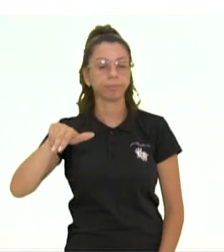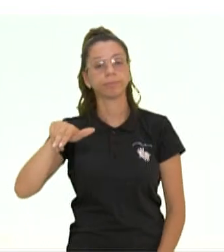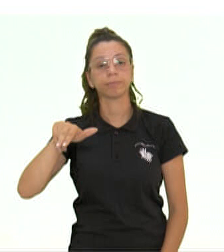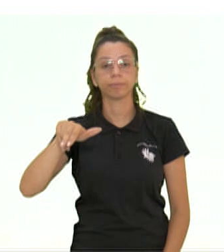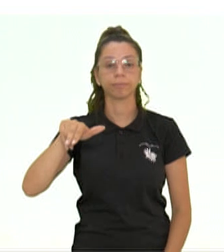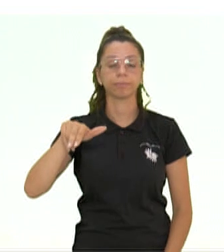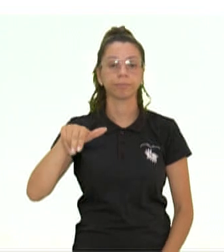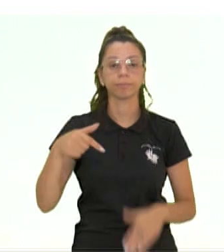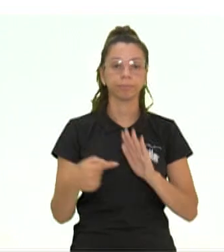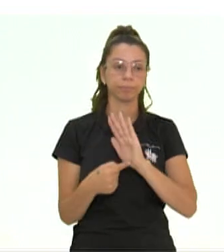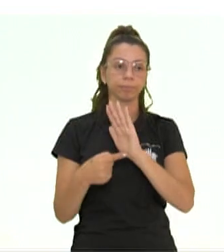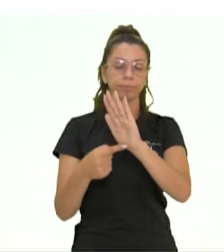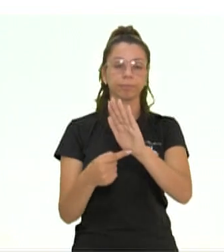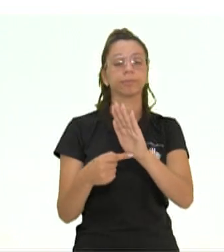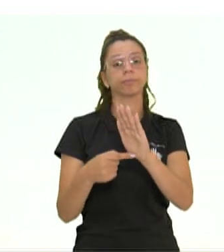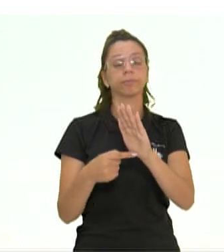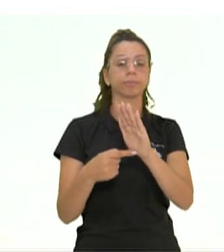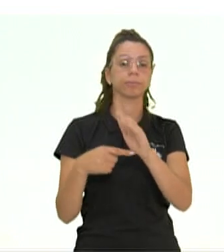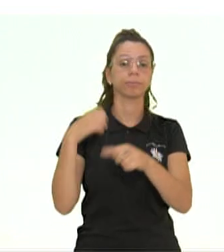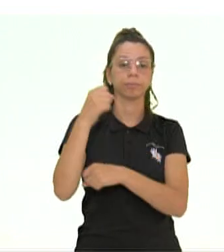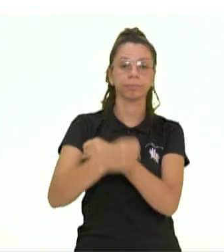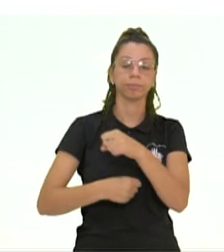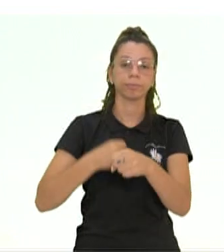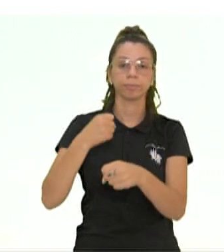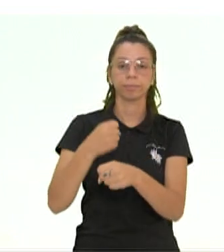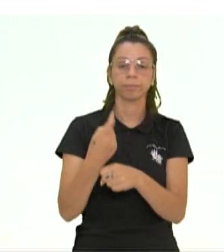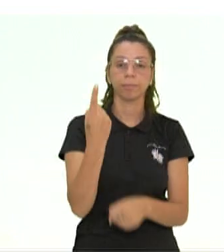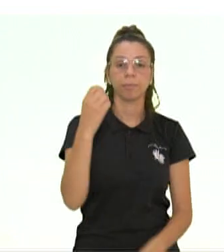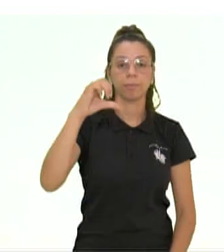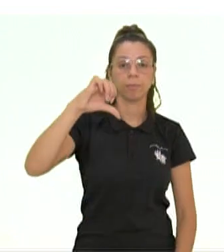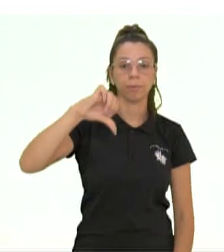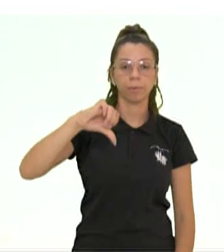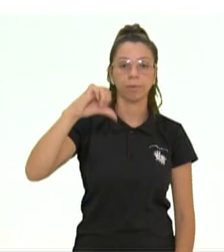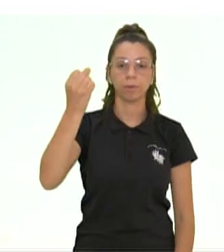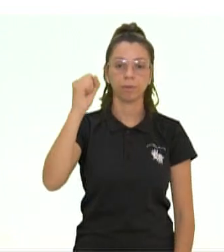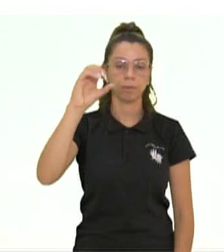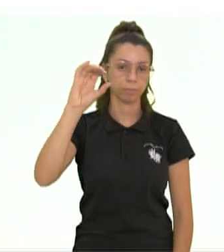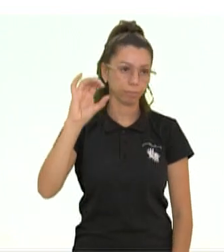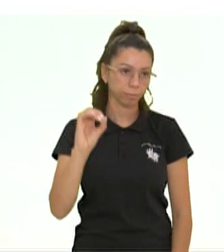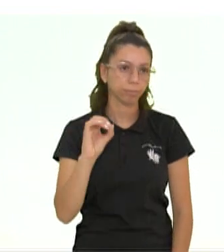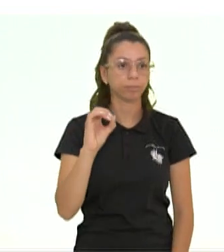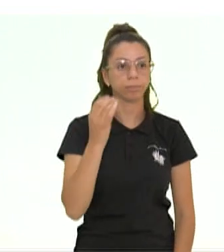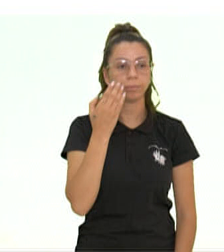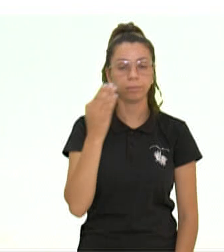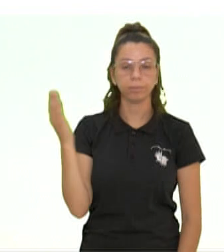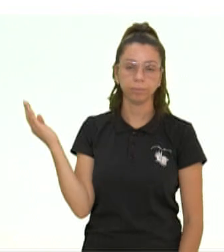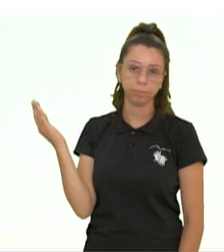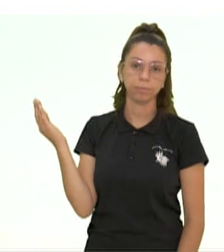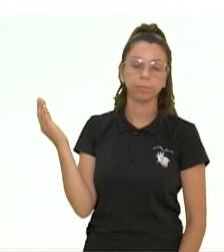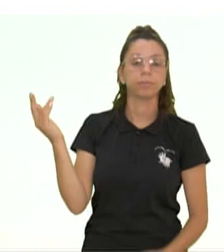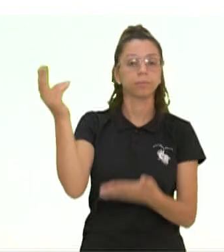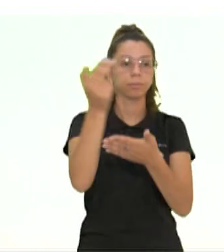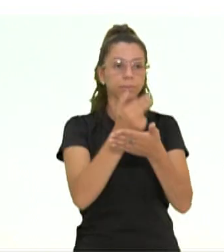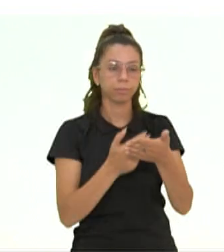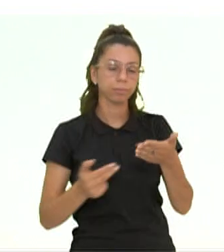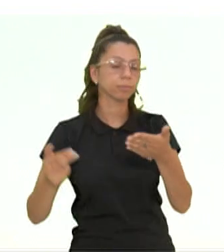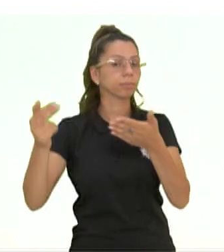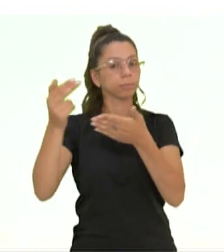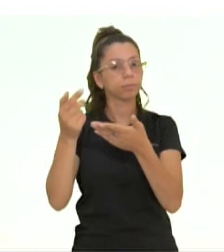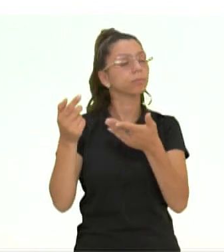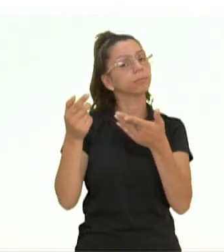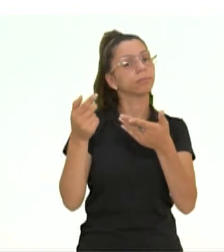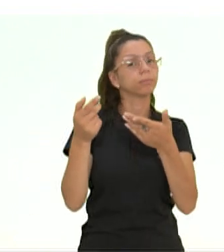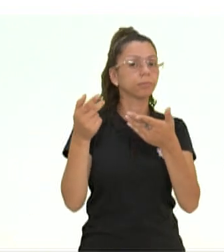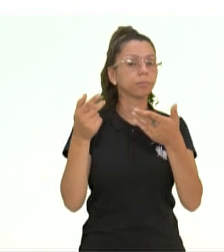na homenagem dos anos 80 do escultor do Sagrado, no Museu Afro-Brasileiro. Então, aqui, as obras dele que vai trazer esse